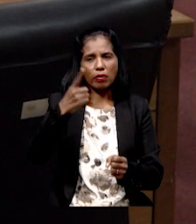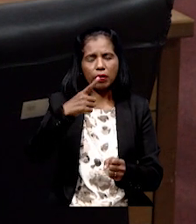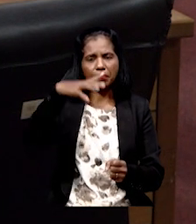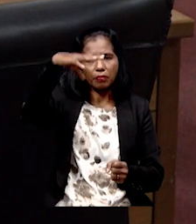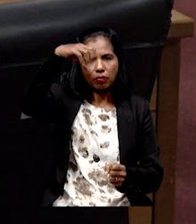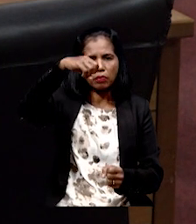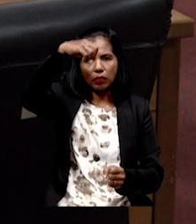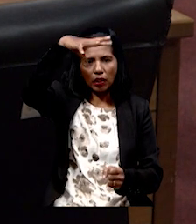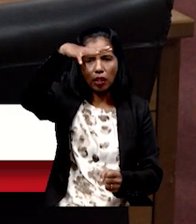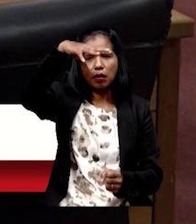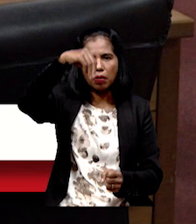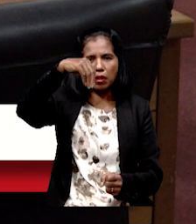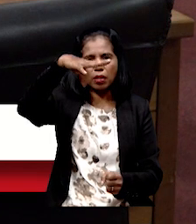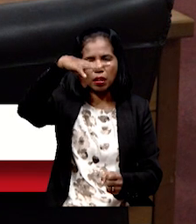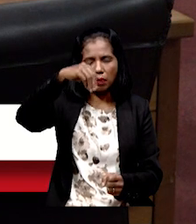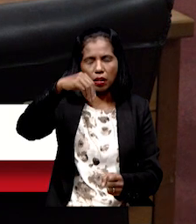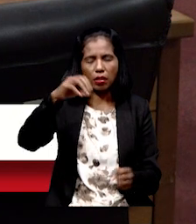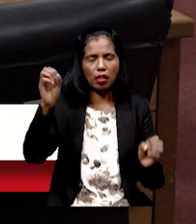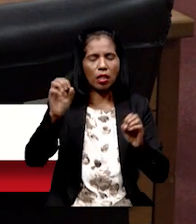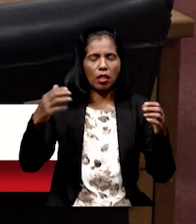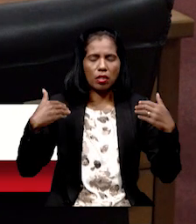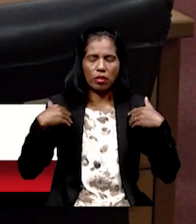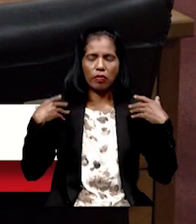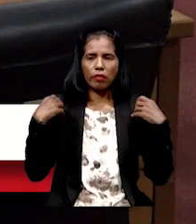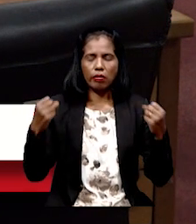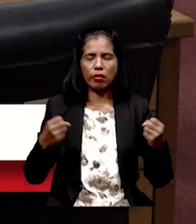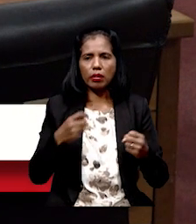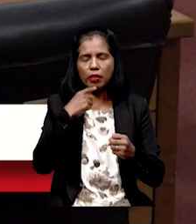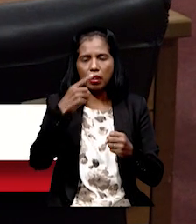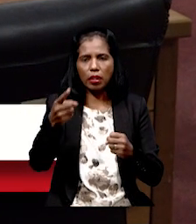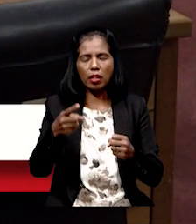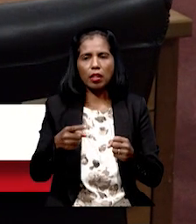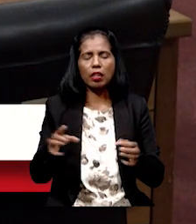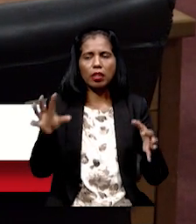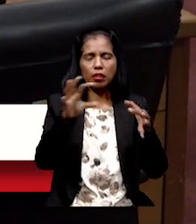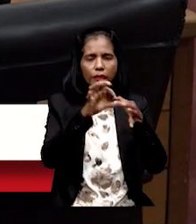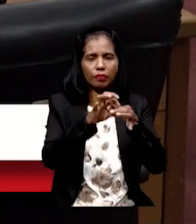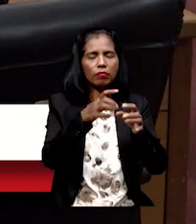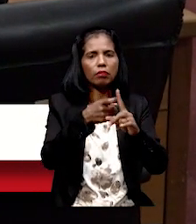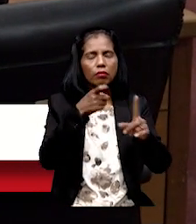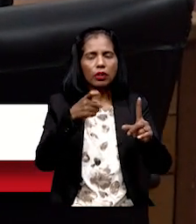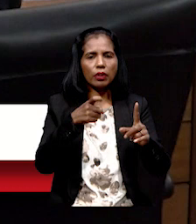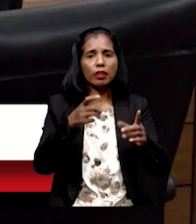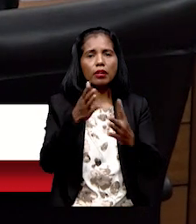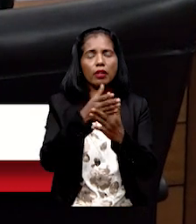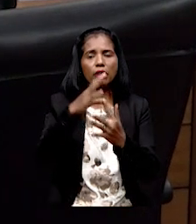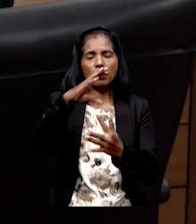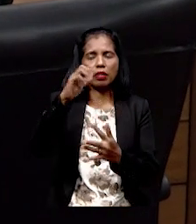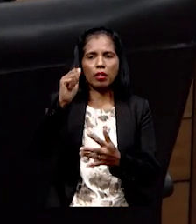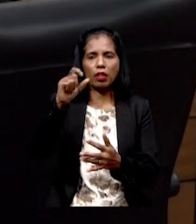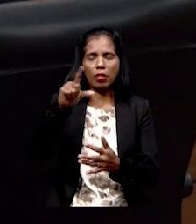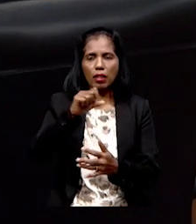matelakan helerit i forsa laia sirdehan liga saune mai husi kasa sentru kasa ni nia sentral